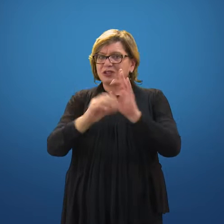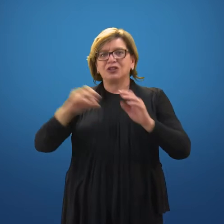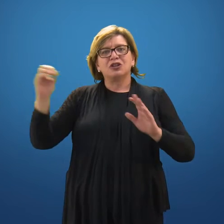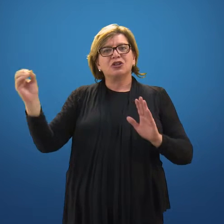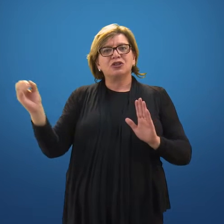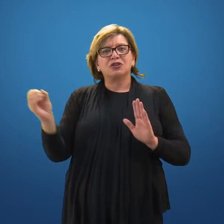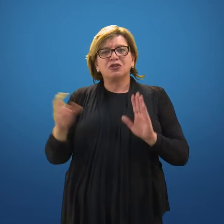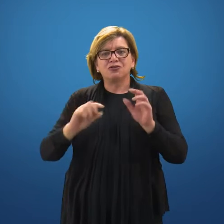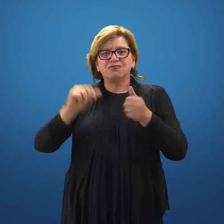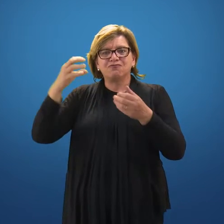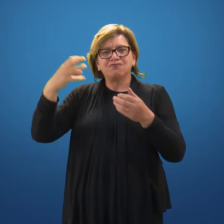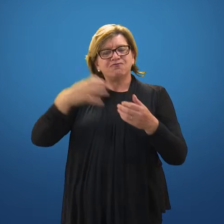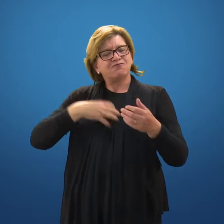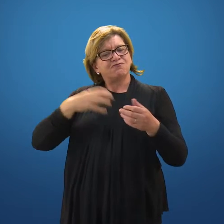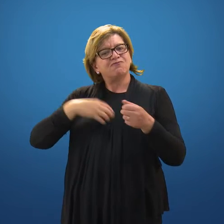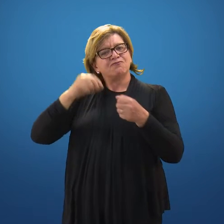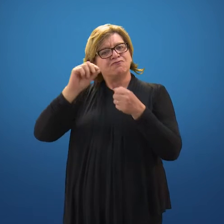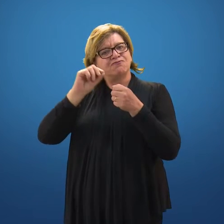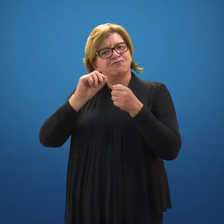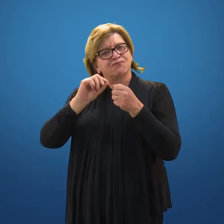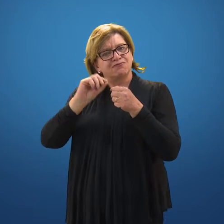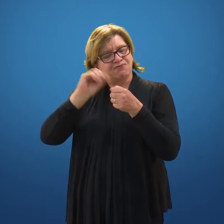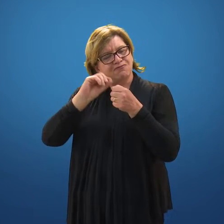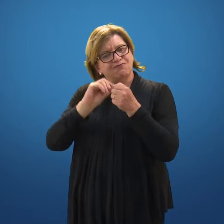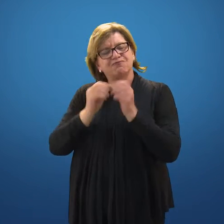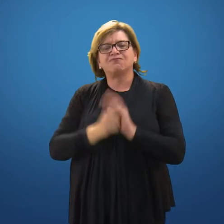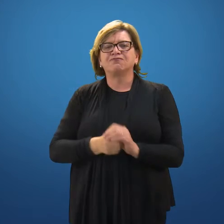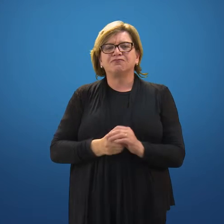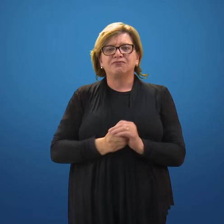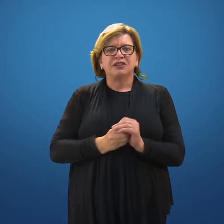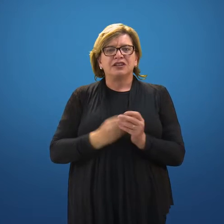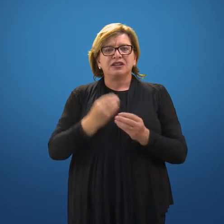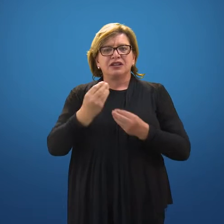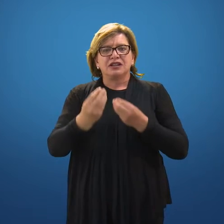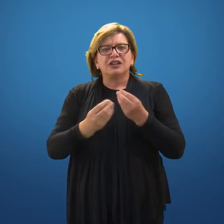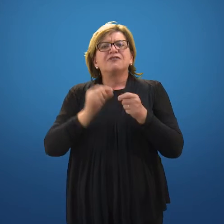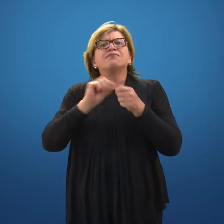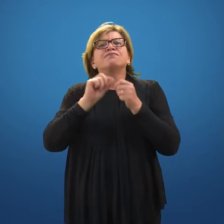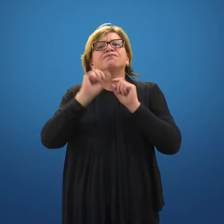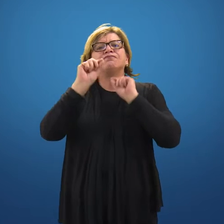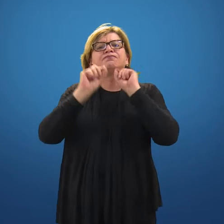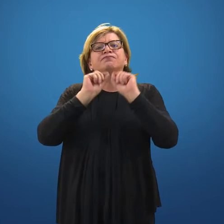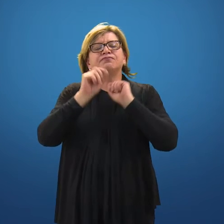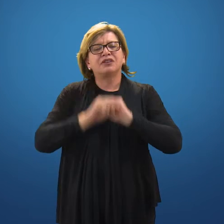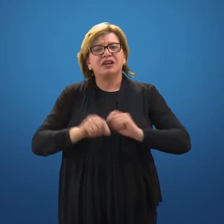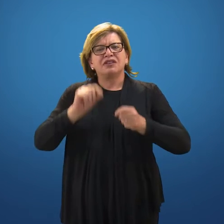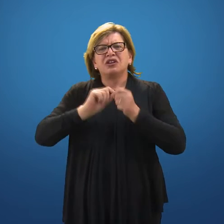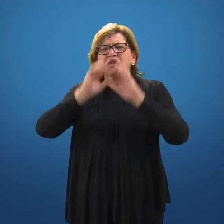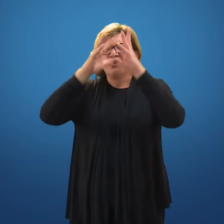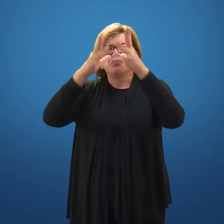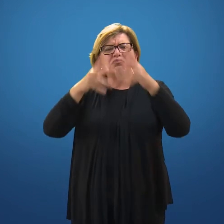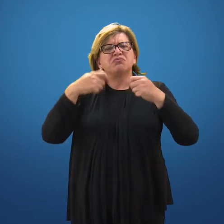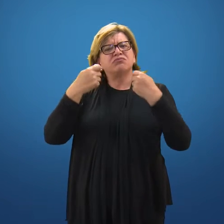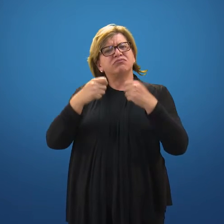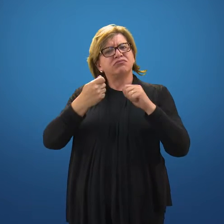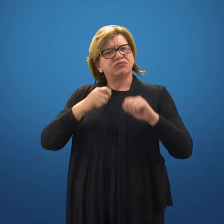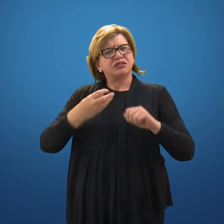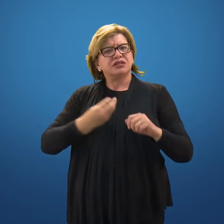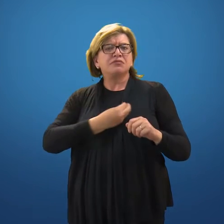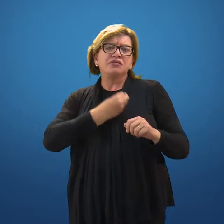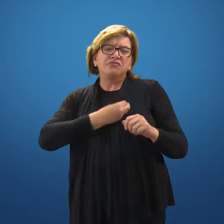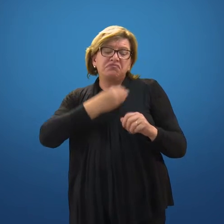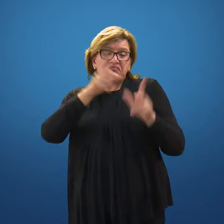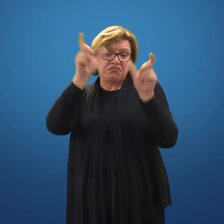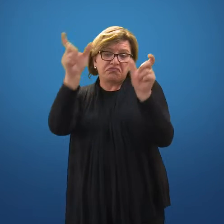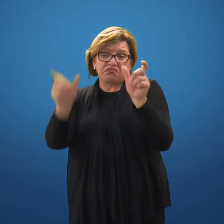de uma nova forma de produzir. Produzir o quê? Produzir tudo que é necessário à existência